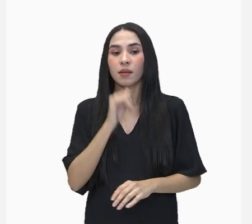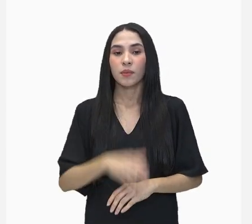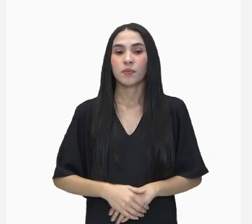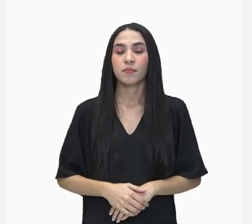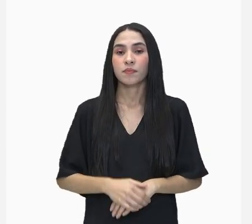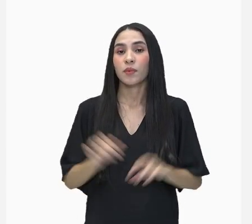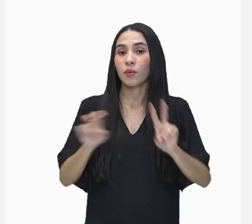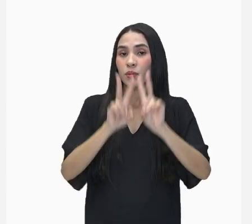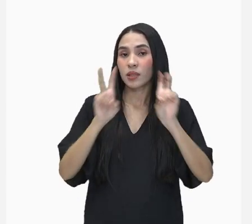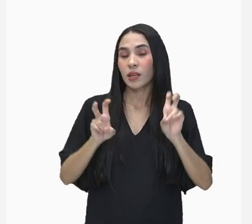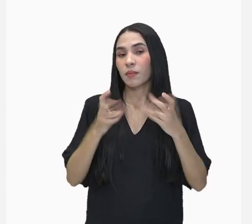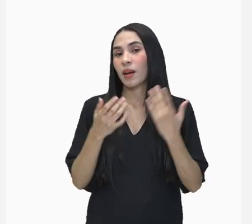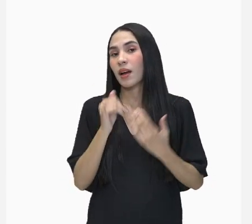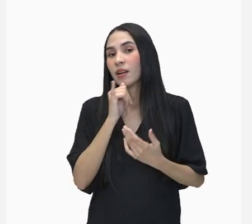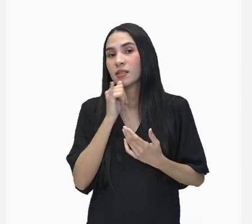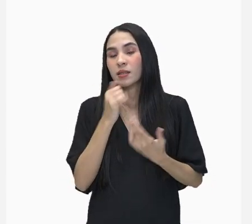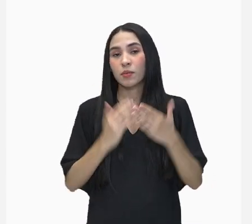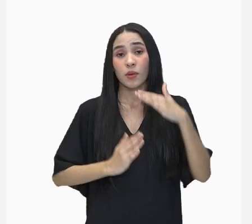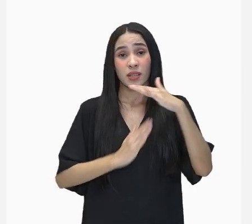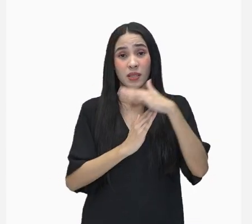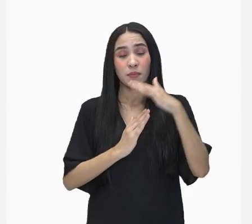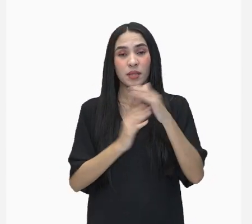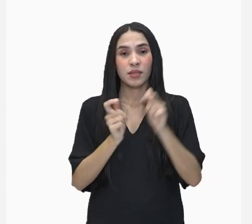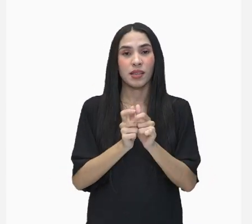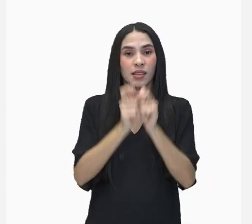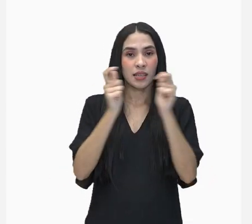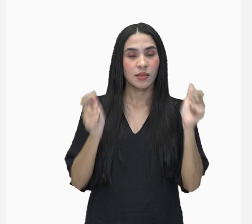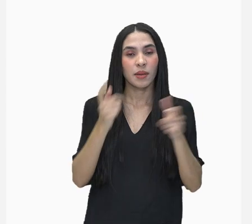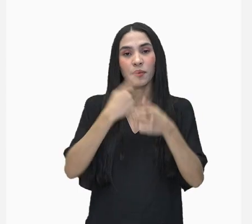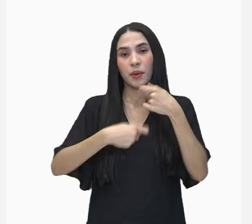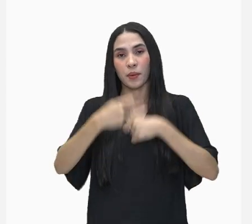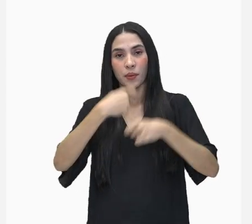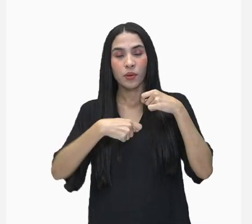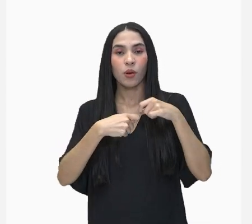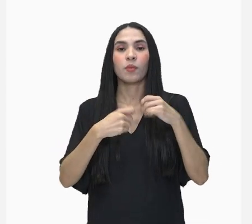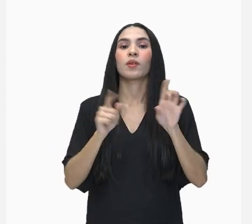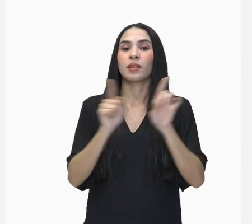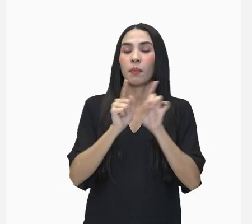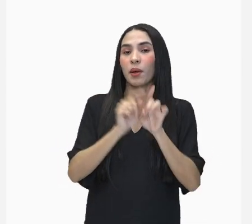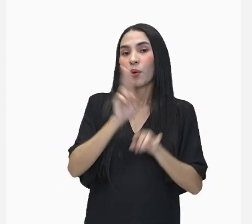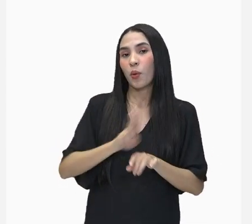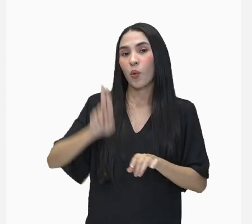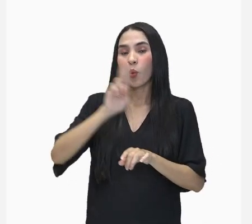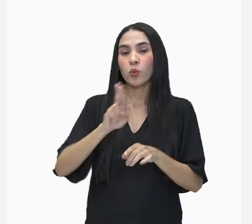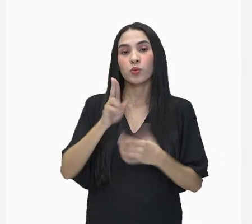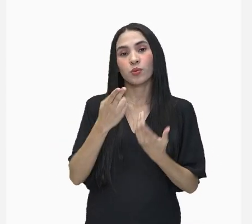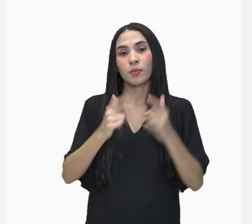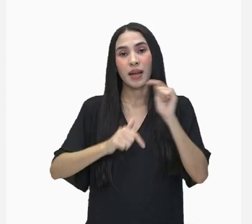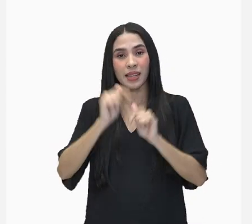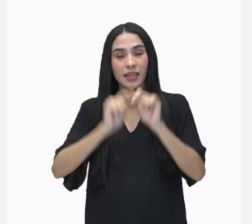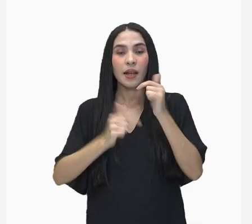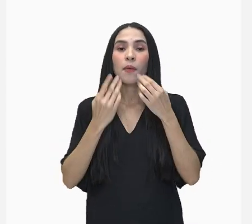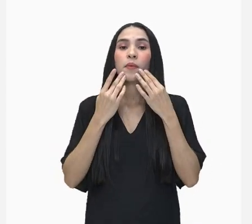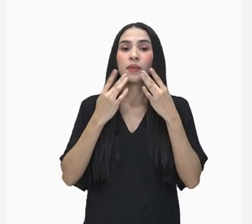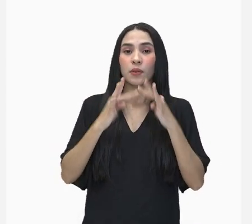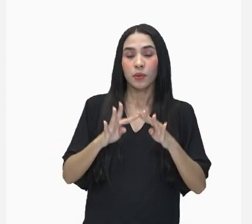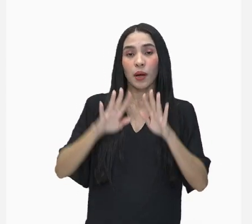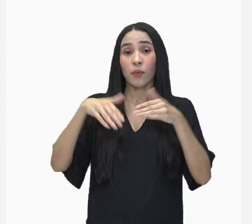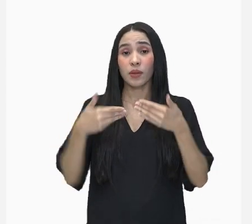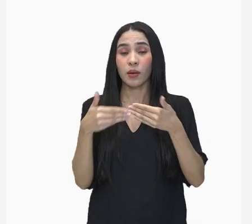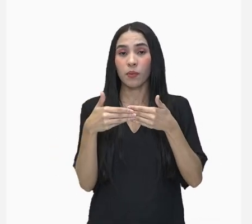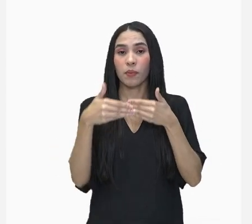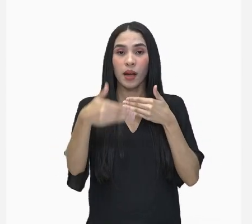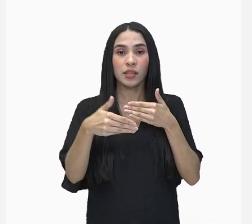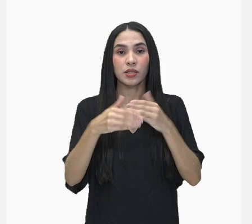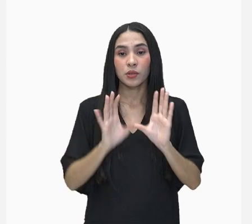essa questão sobre os limites do crescimento econômico, sobre o uso dos recursos naturais. Então, a partir do